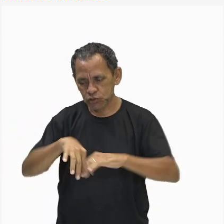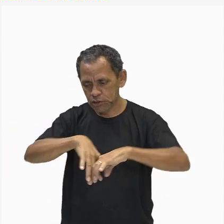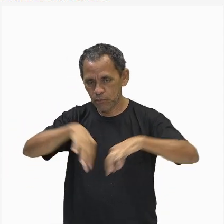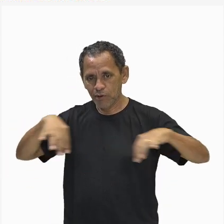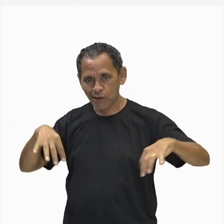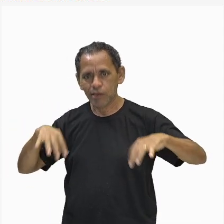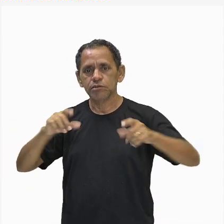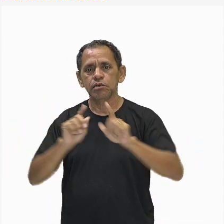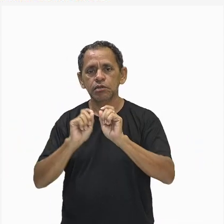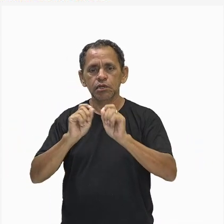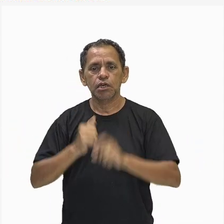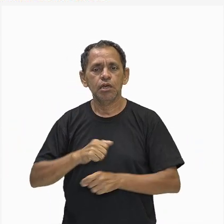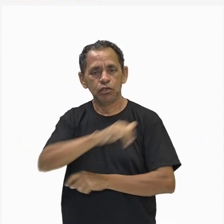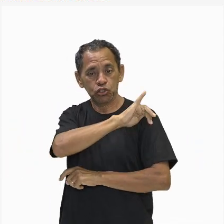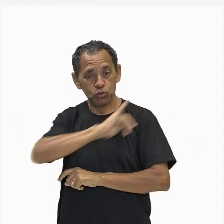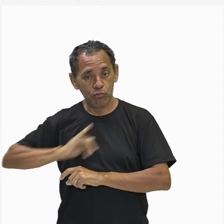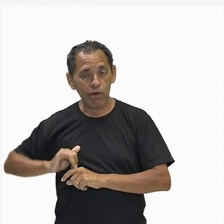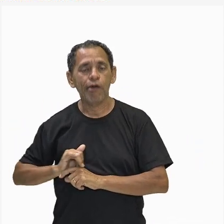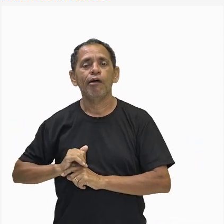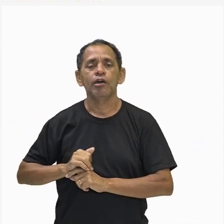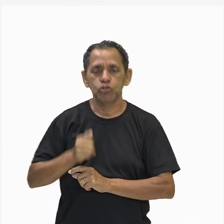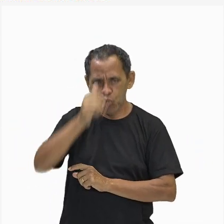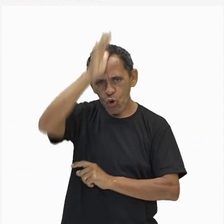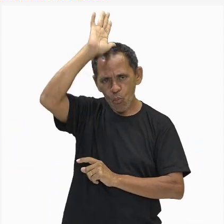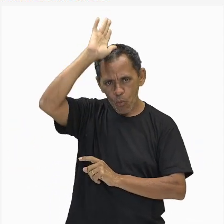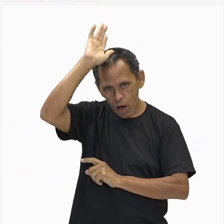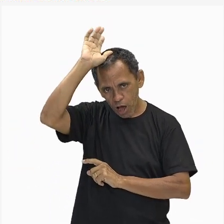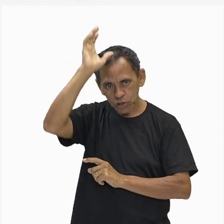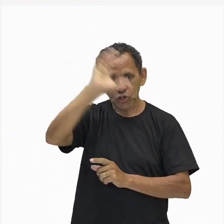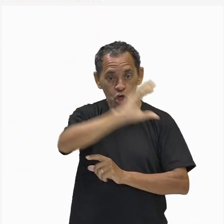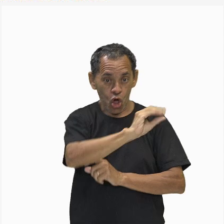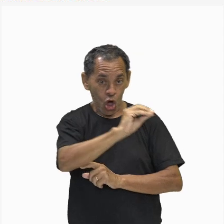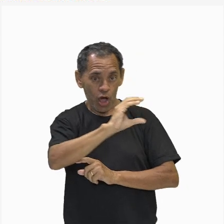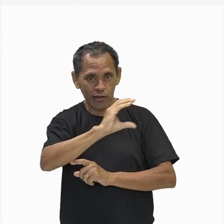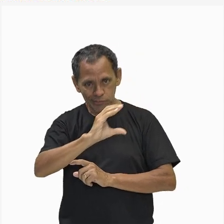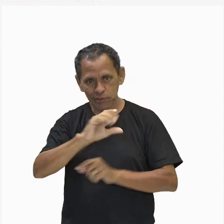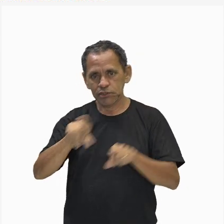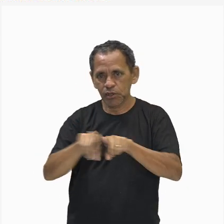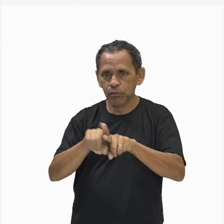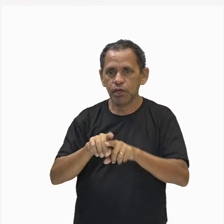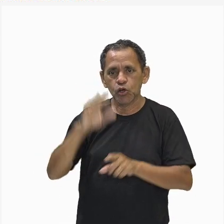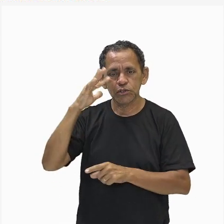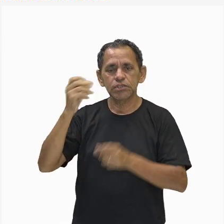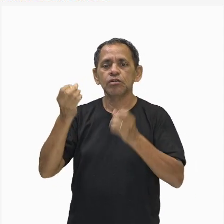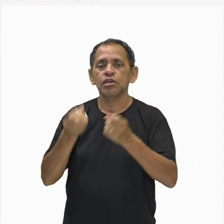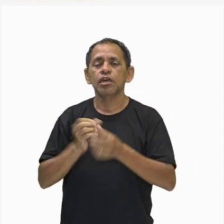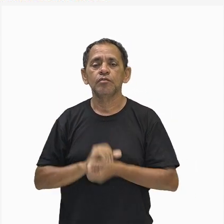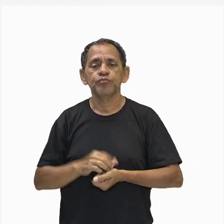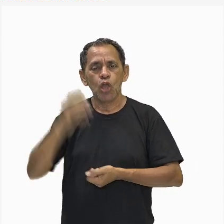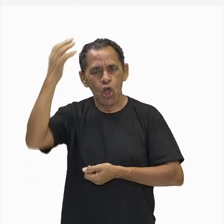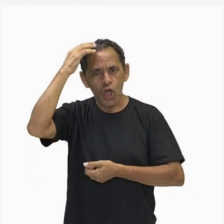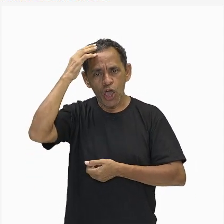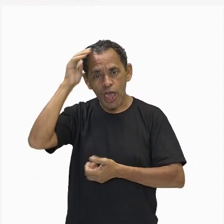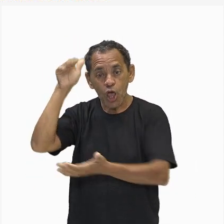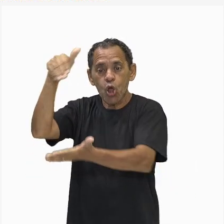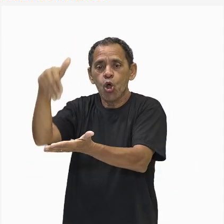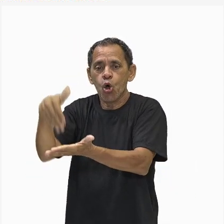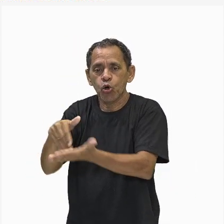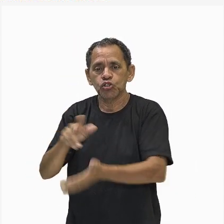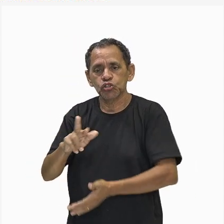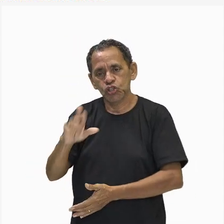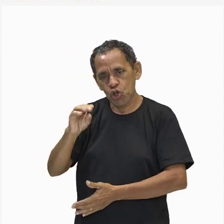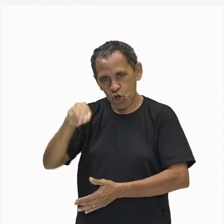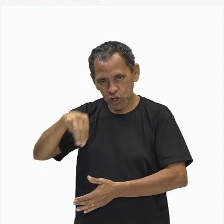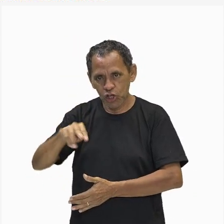Romano, novamente do Ocidente, aconteceu quando o último rei romano, o Rômulo